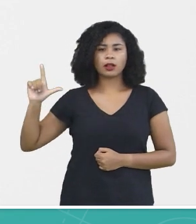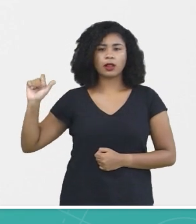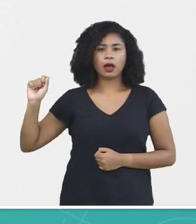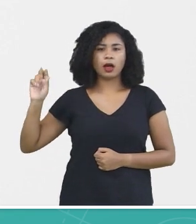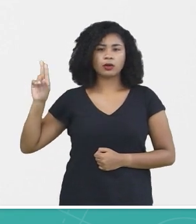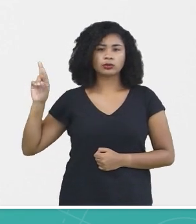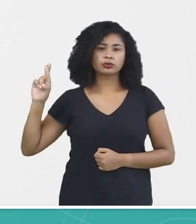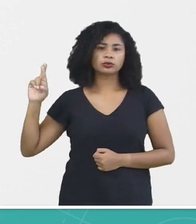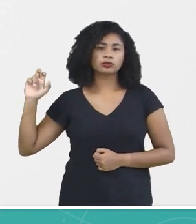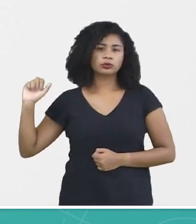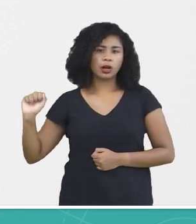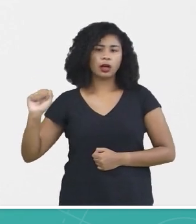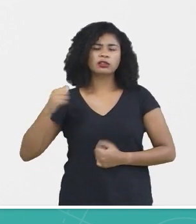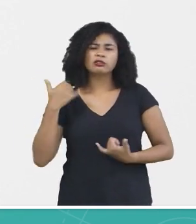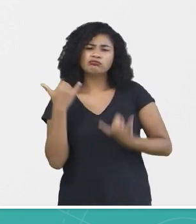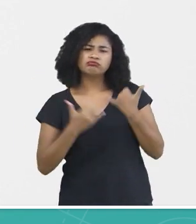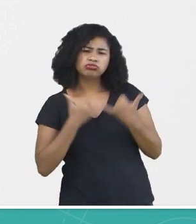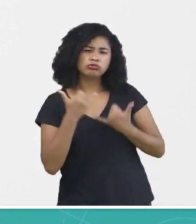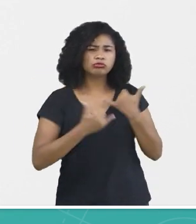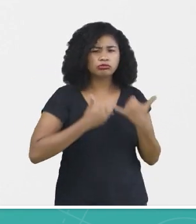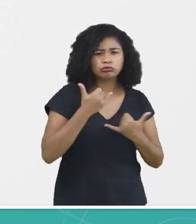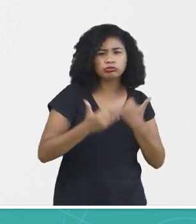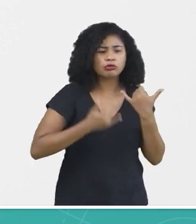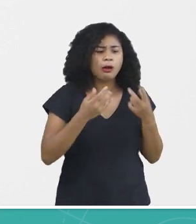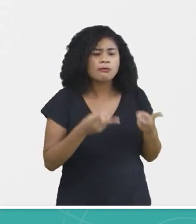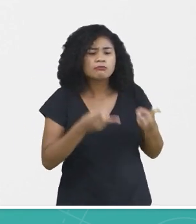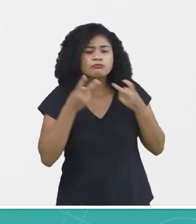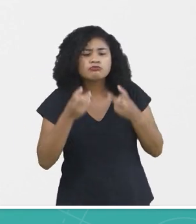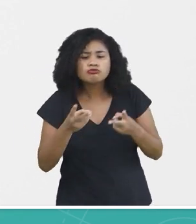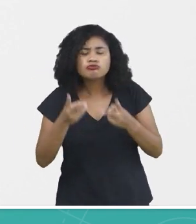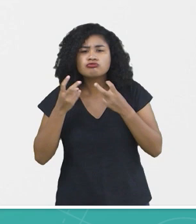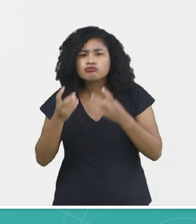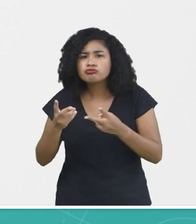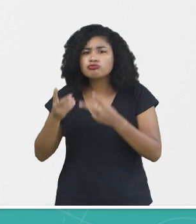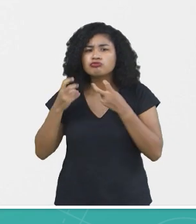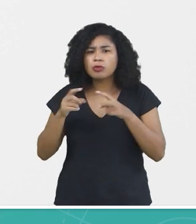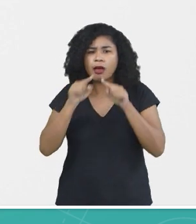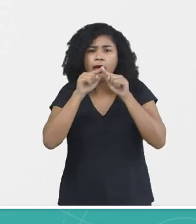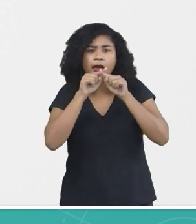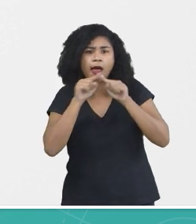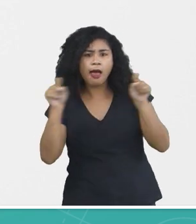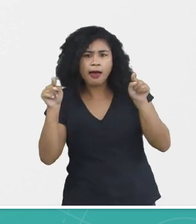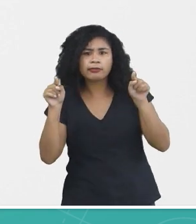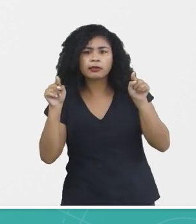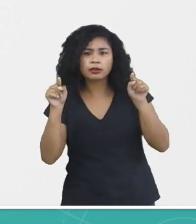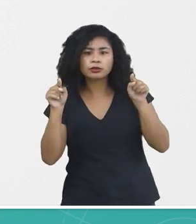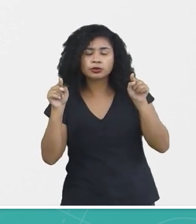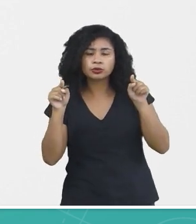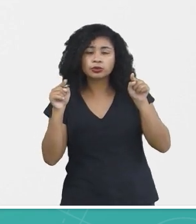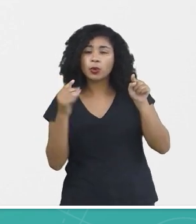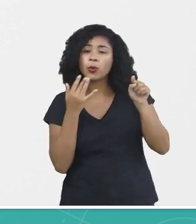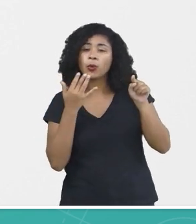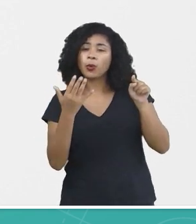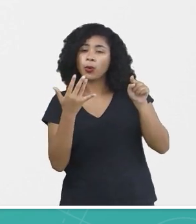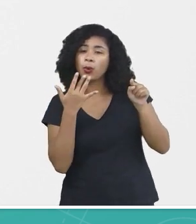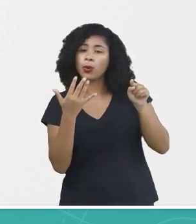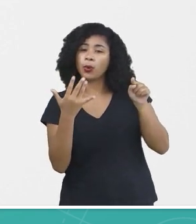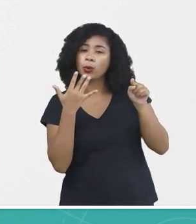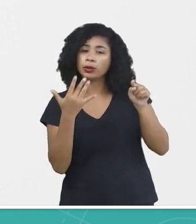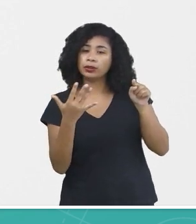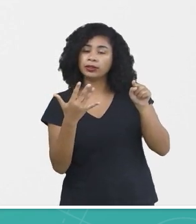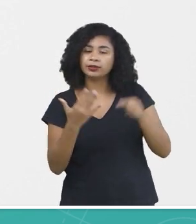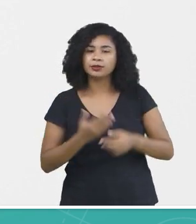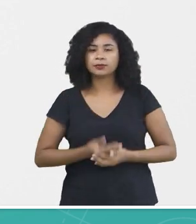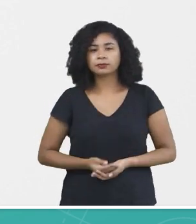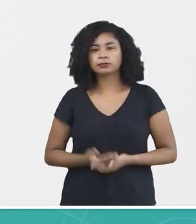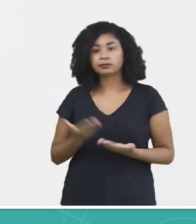retas paralelas e concorrentes, usando palitos coloridos, como mostra a figura. Então vocês podem observar que nós